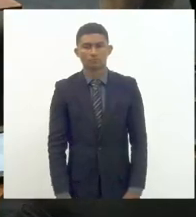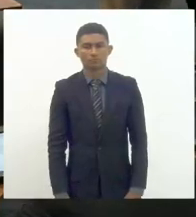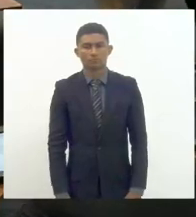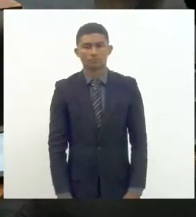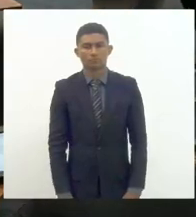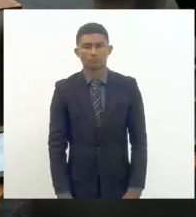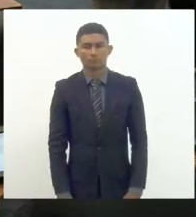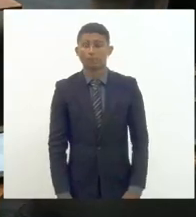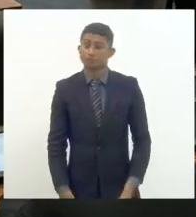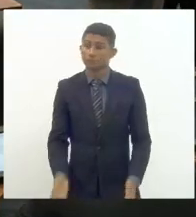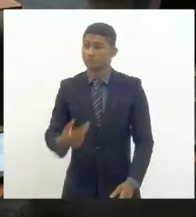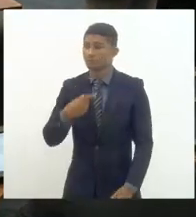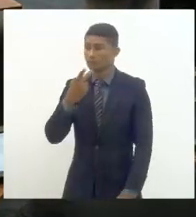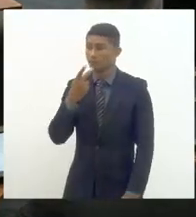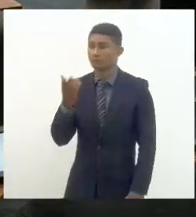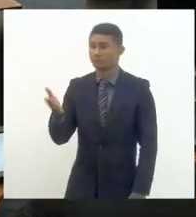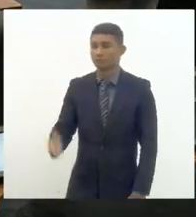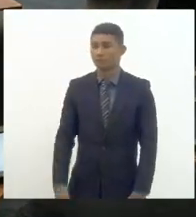Isso que eu estou falando para ele.